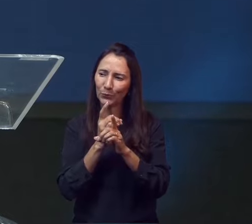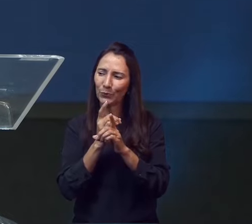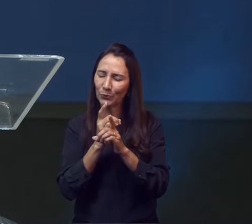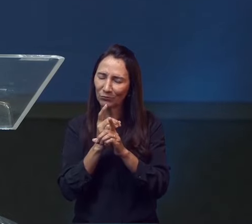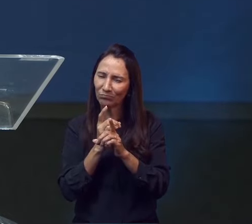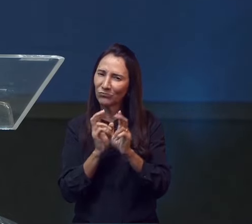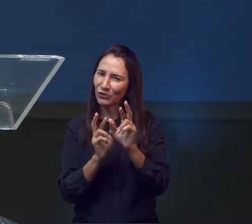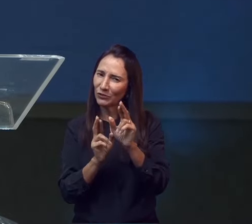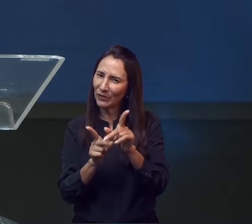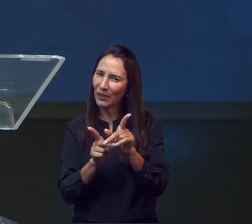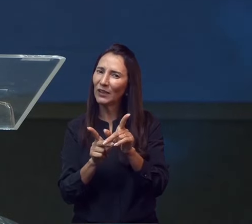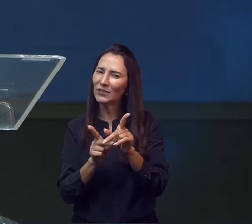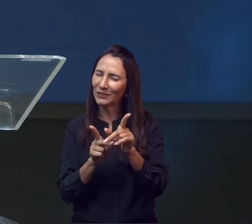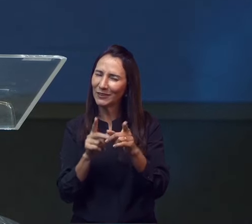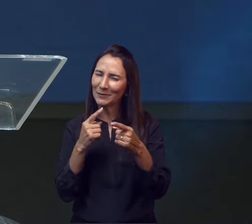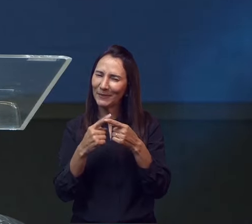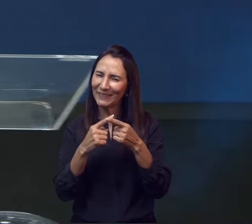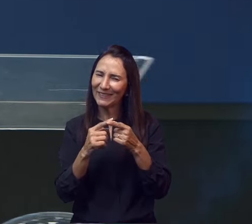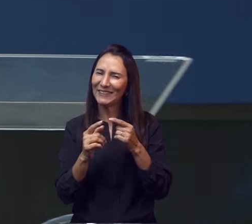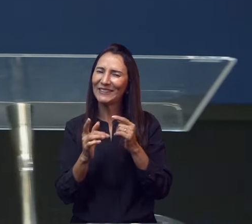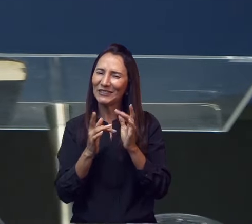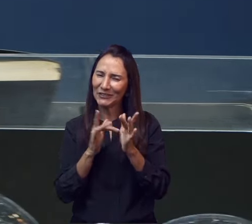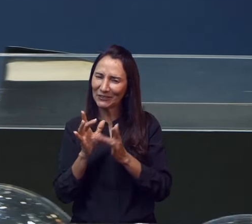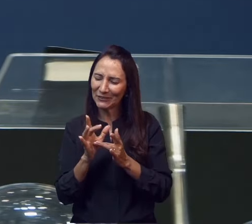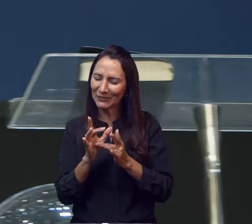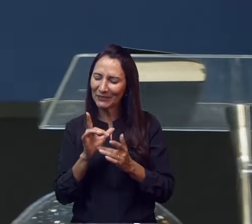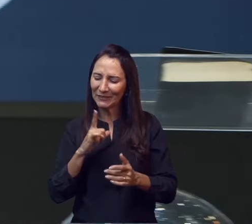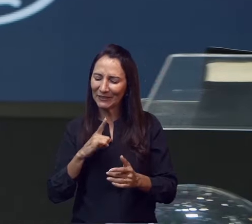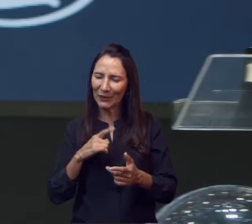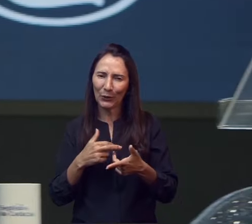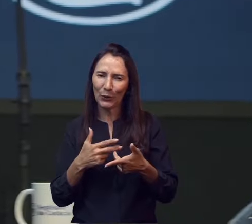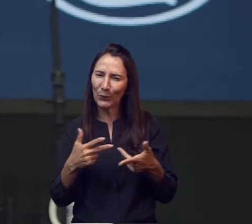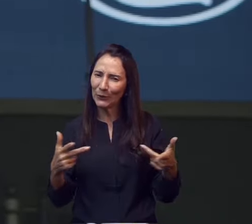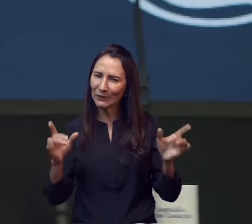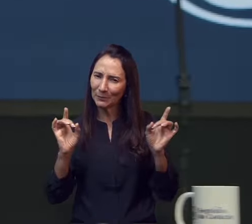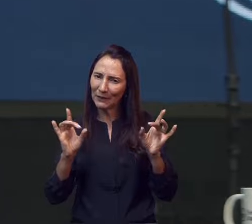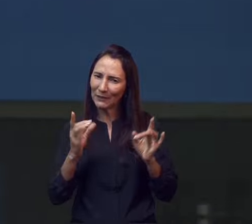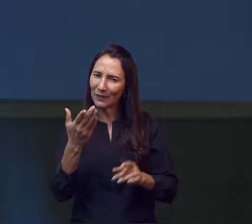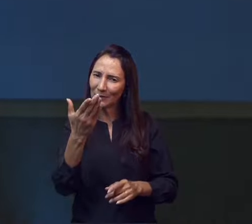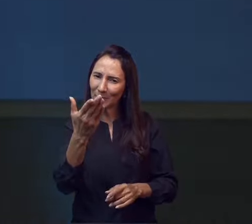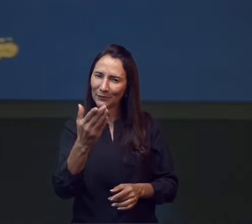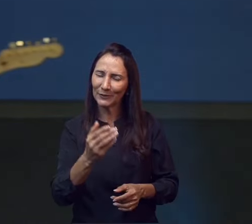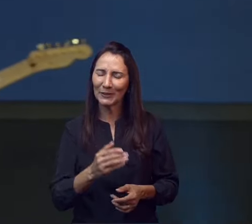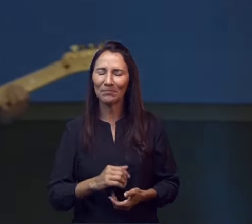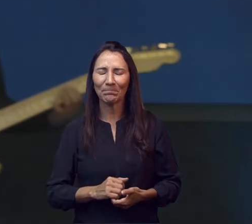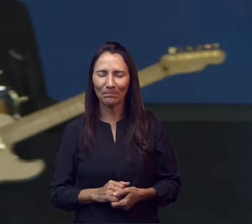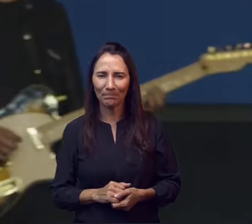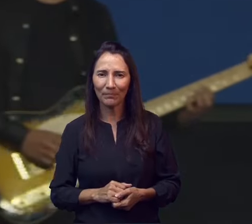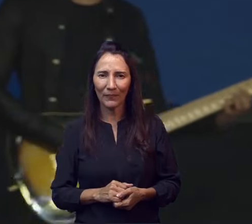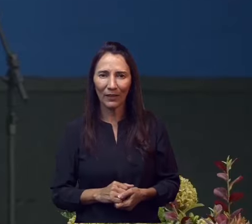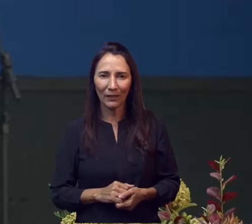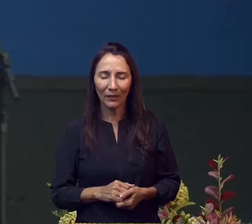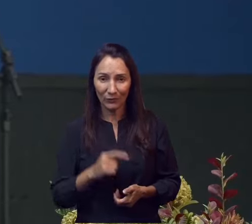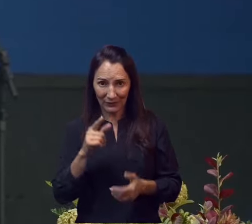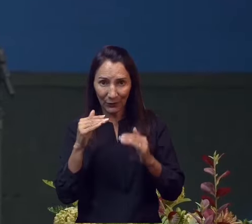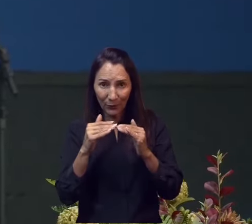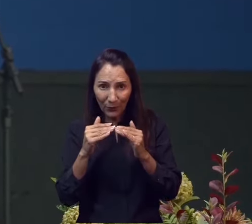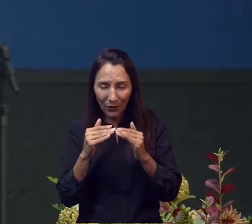porque ele tem coisas incríveis para sua vida Eu quero convidar se é que tem eu vou passar a palavra ao pastor Jabes